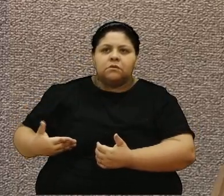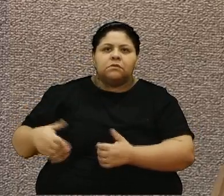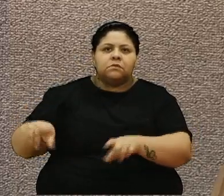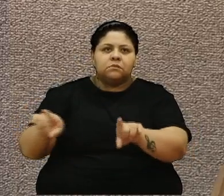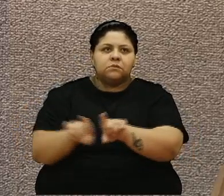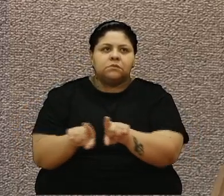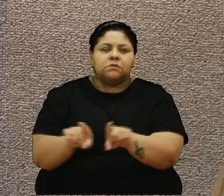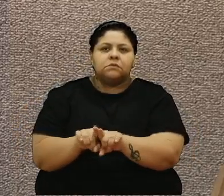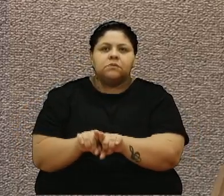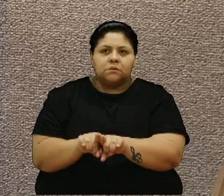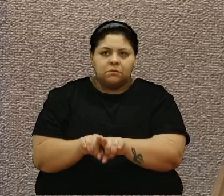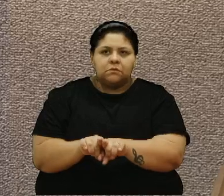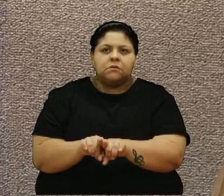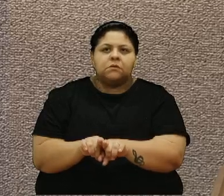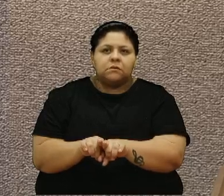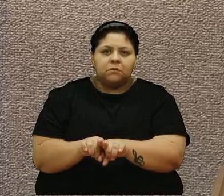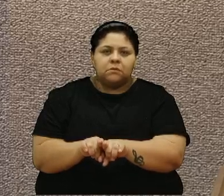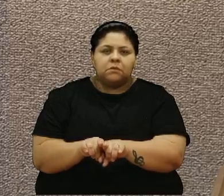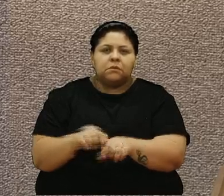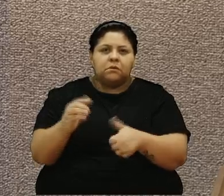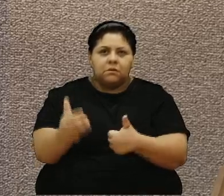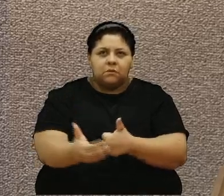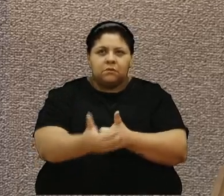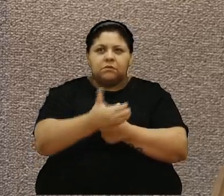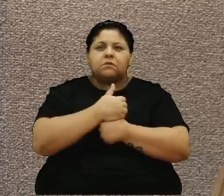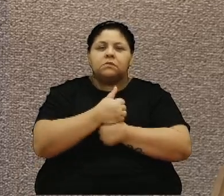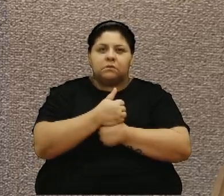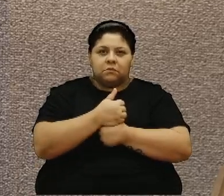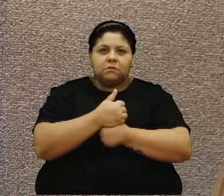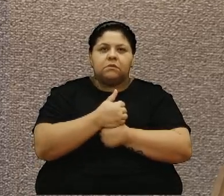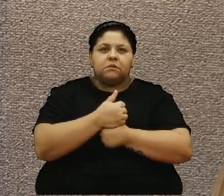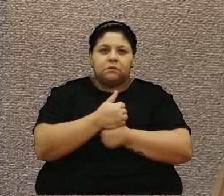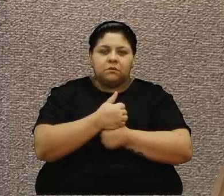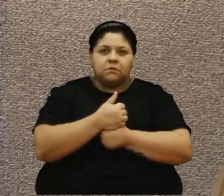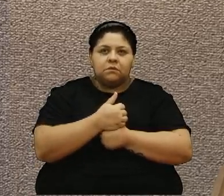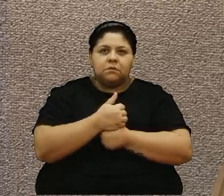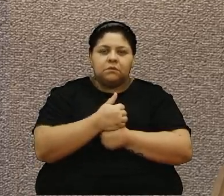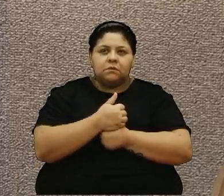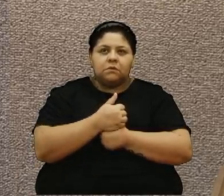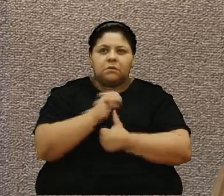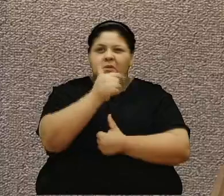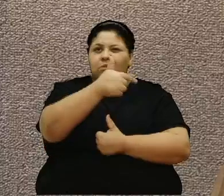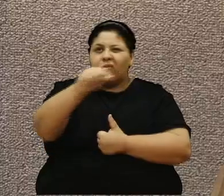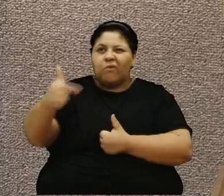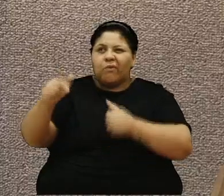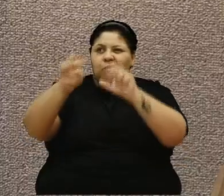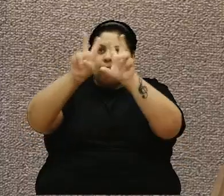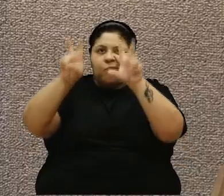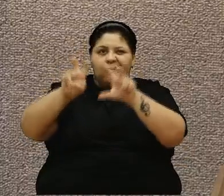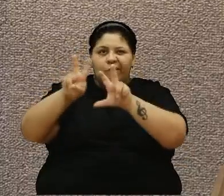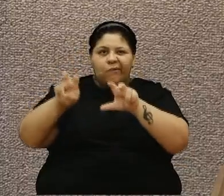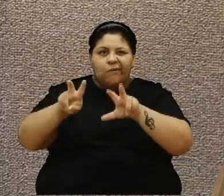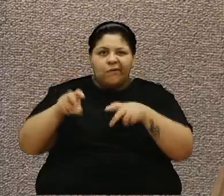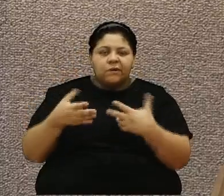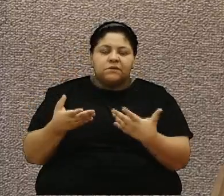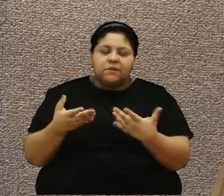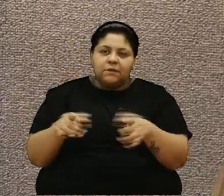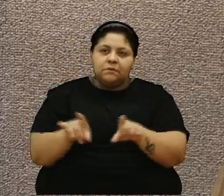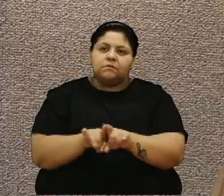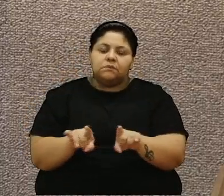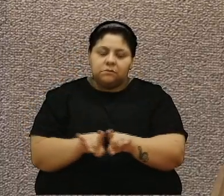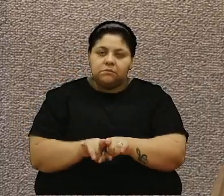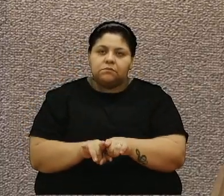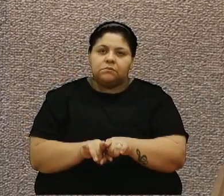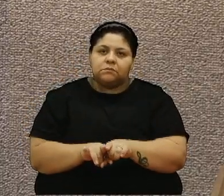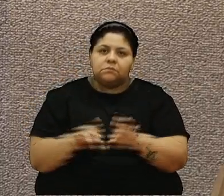Proteção à Escola e conselheiros tutelares, mas é muito mais. São outros tantos assuntos e aspectos que nós precisamos estar mais